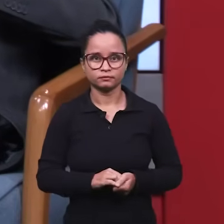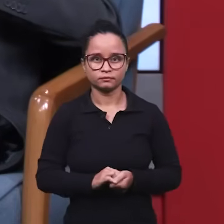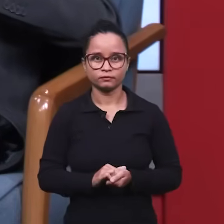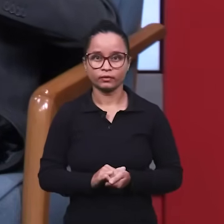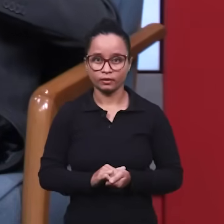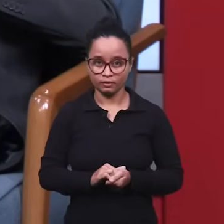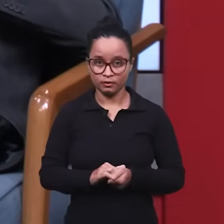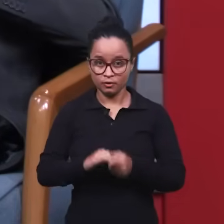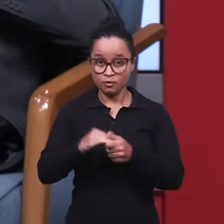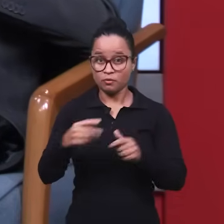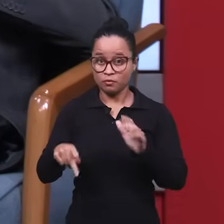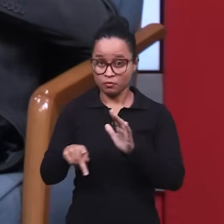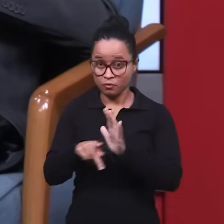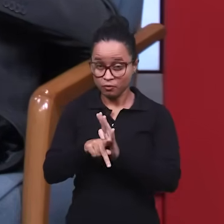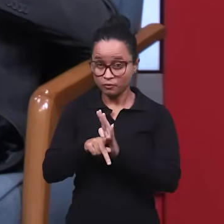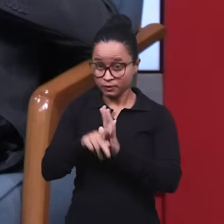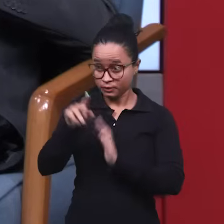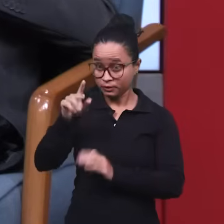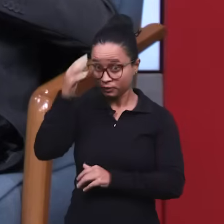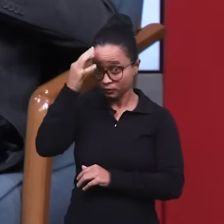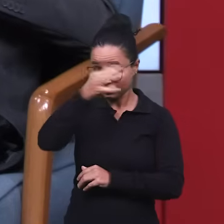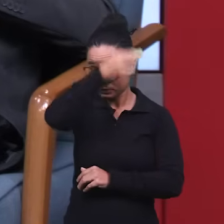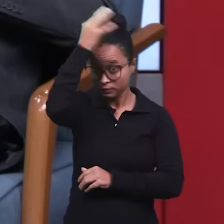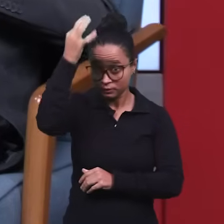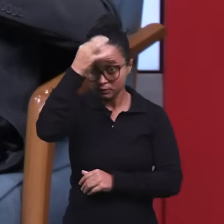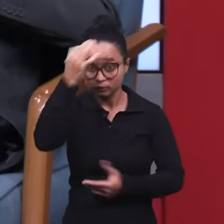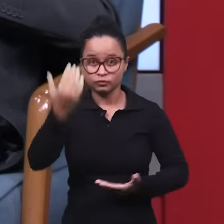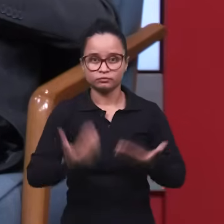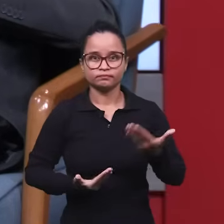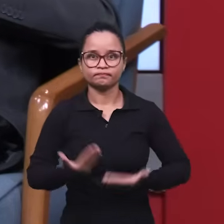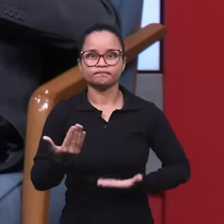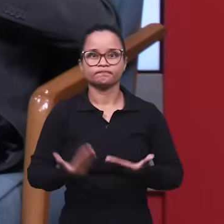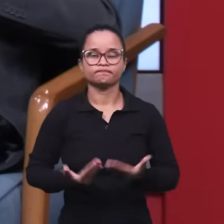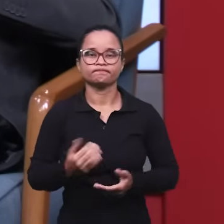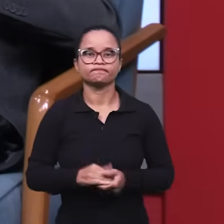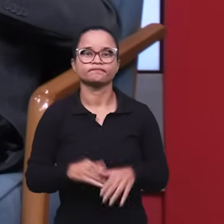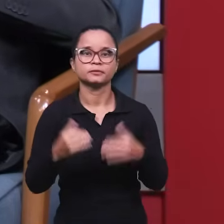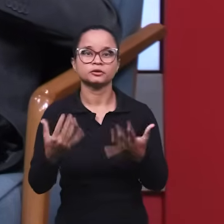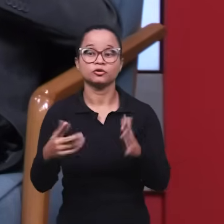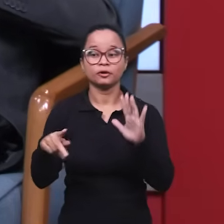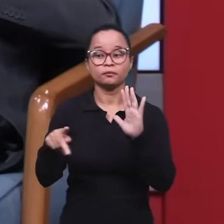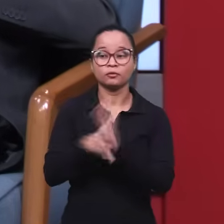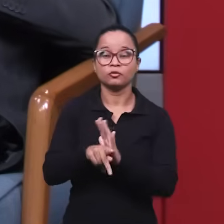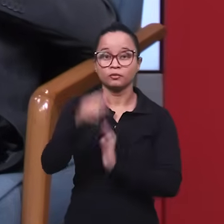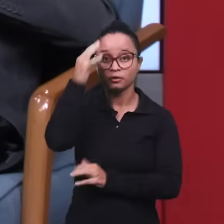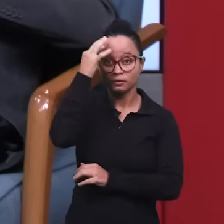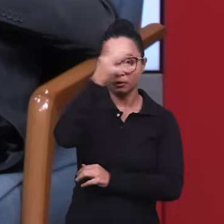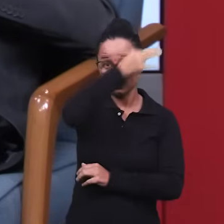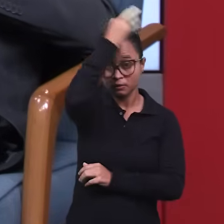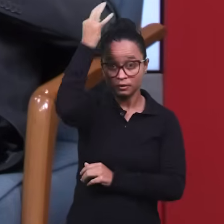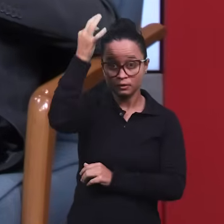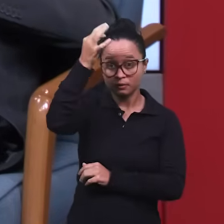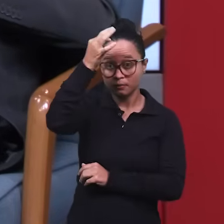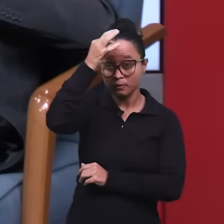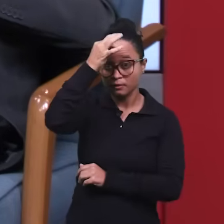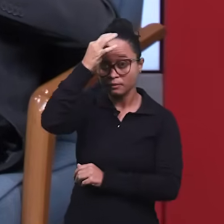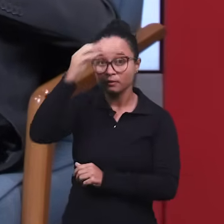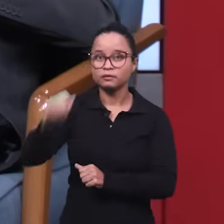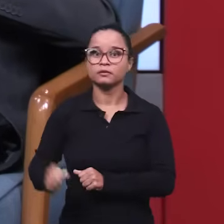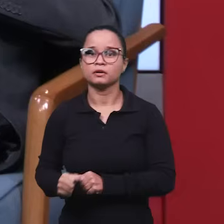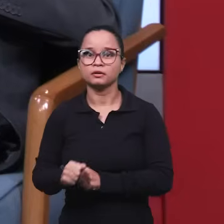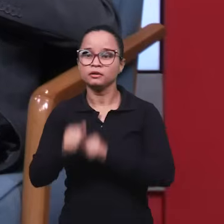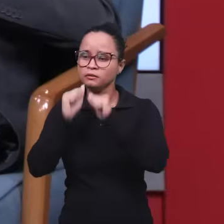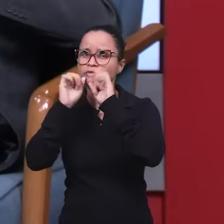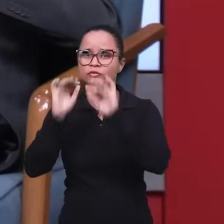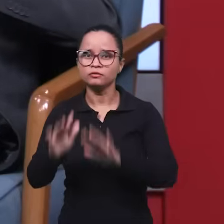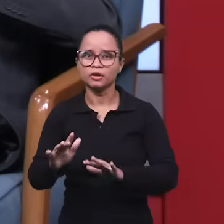da edificação do Espírito Santo? Da igreja. o que é do Espírito Santo e que edifica. O que não